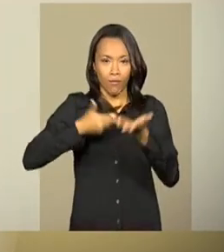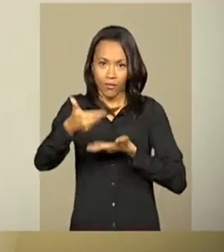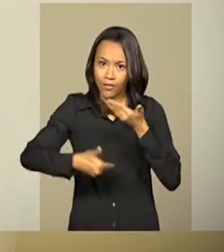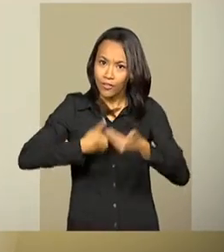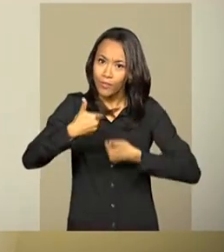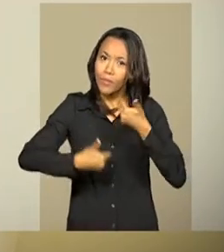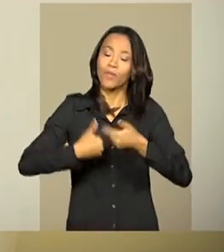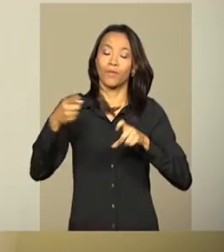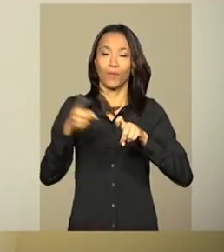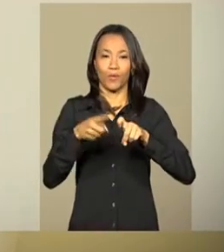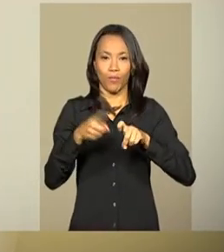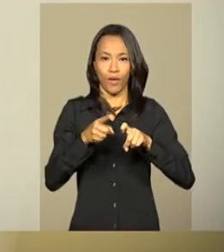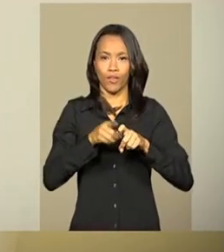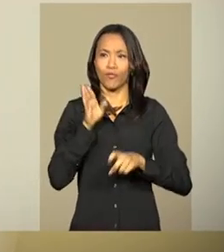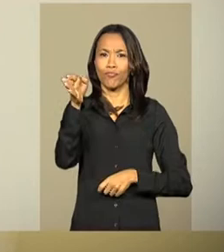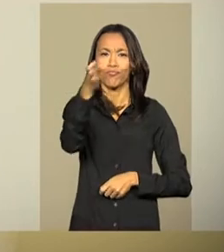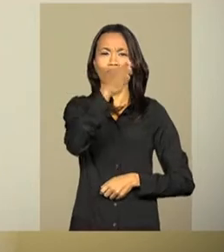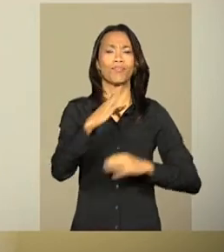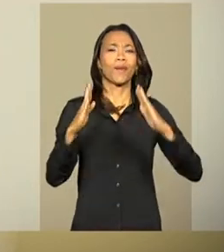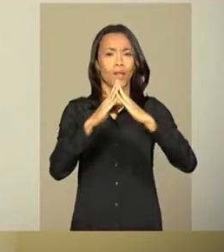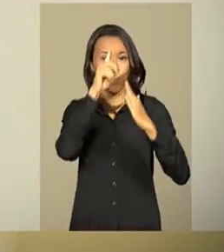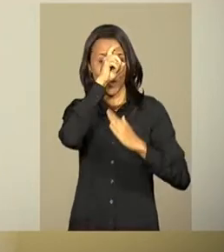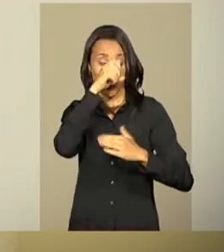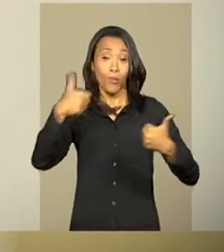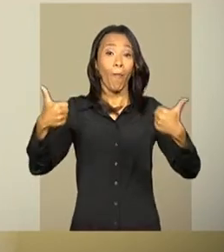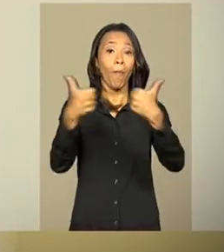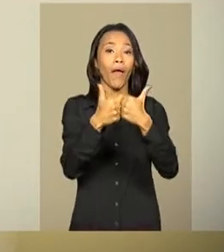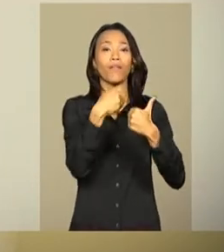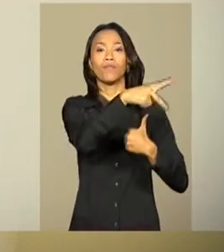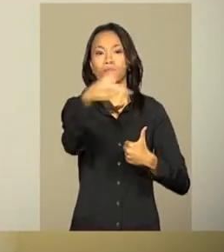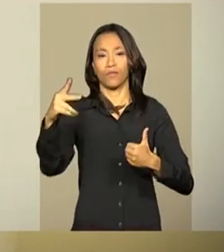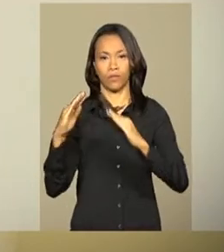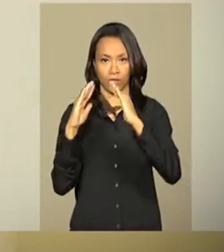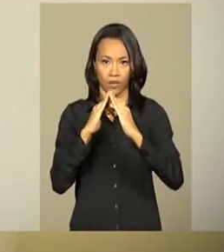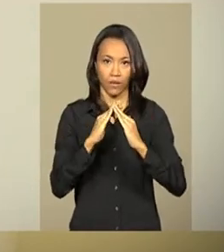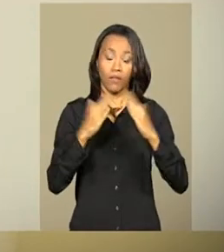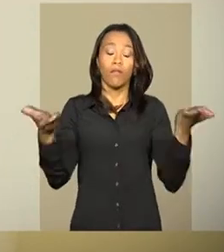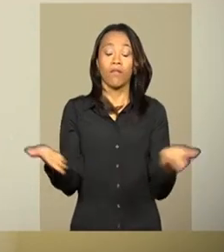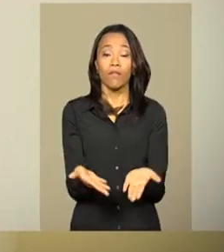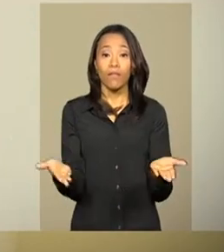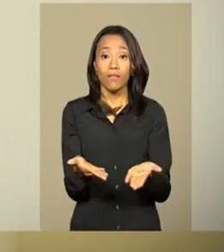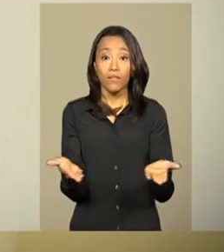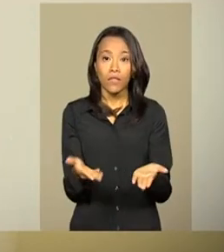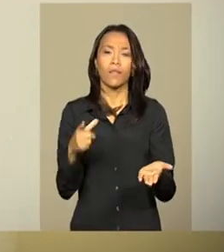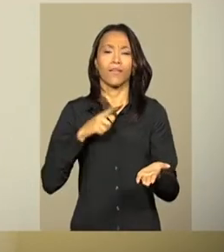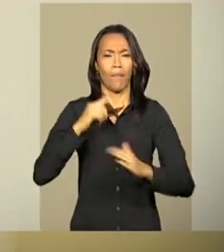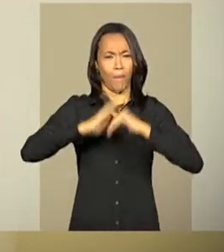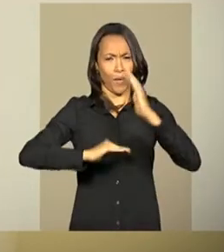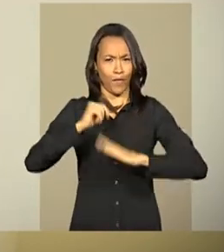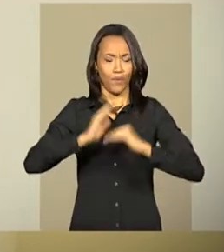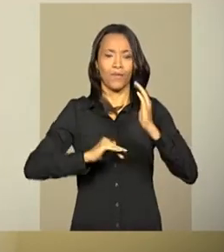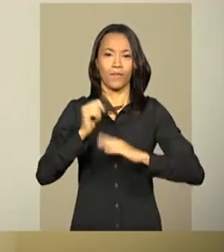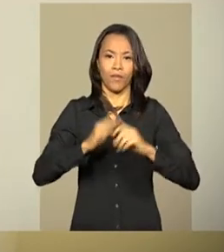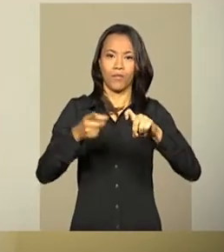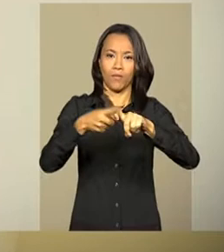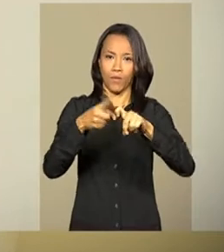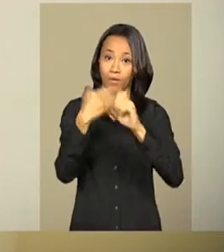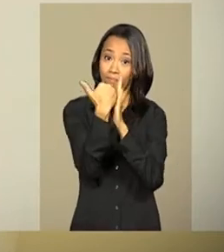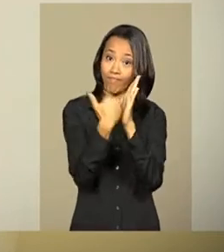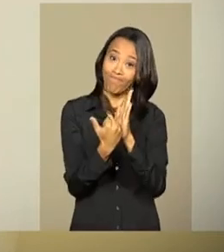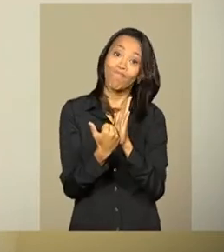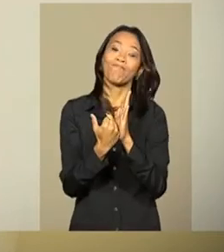de um médico nos postos de saúde perto de suas casas hoje Luciano A profissionais do Mais Médicos